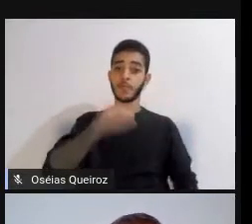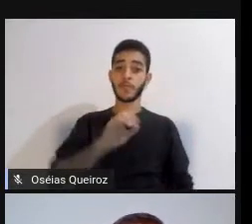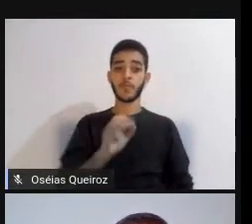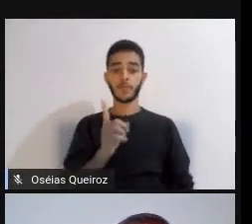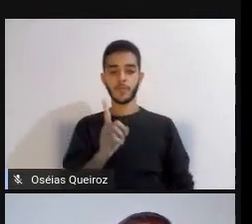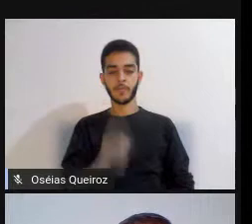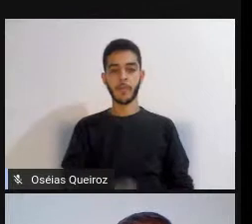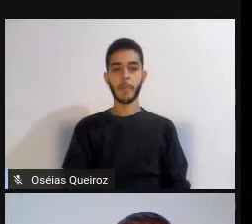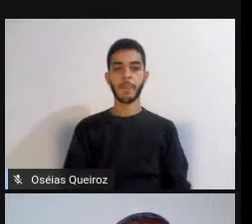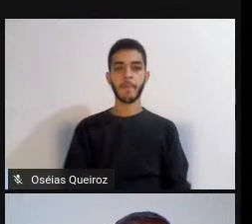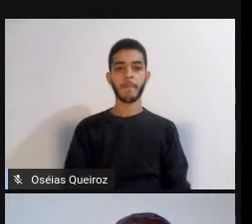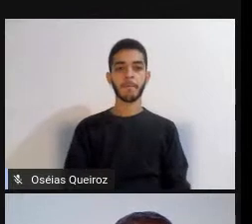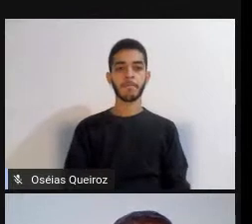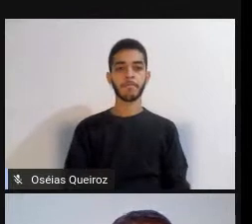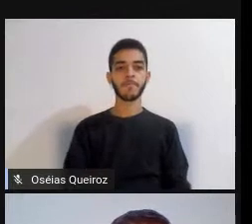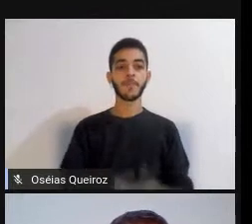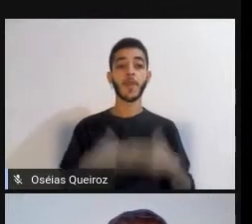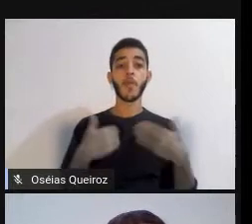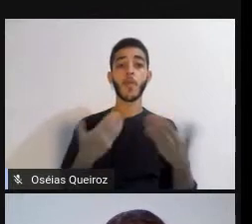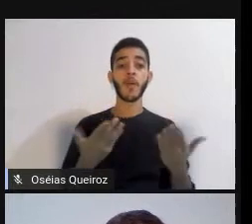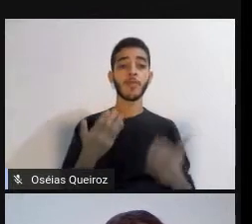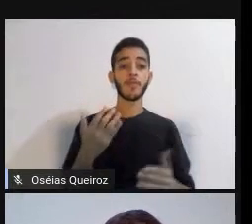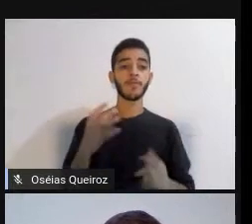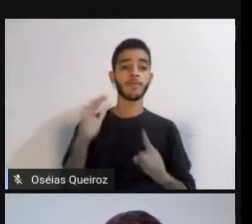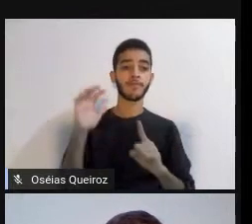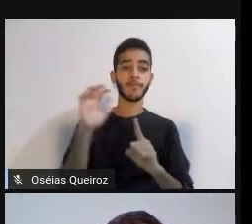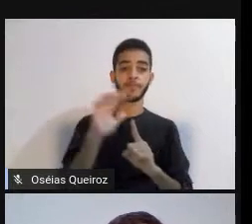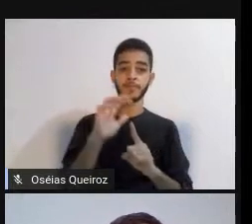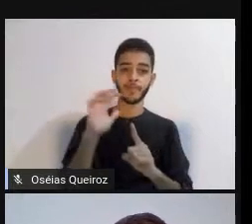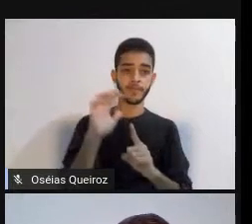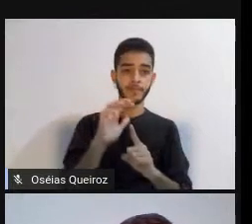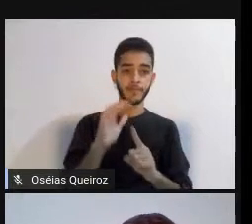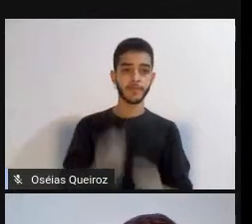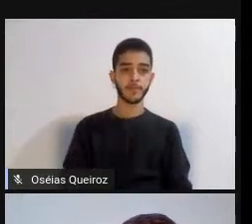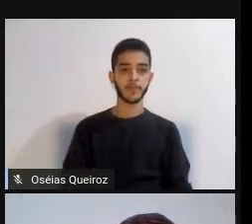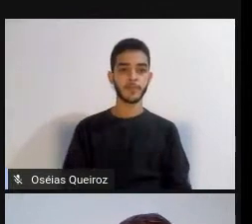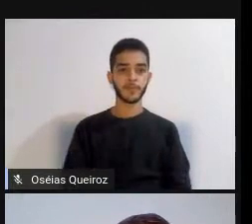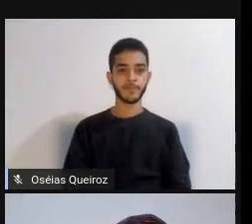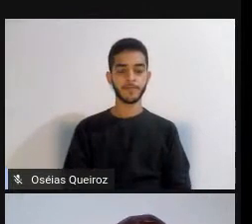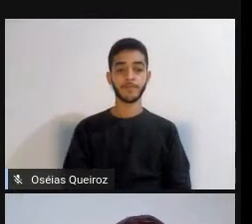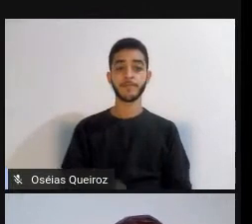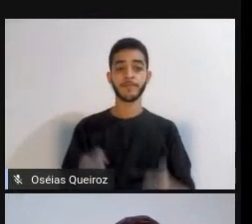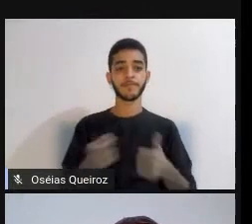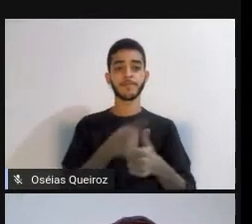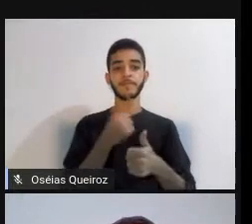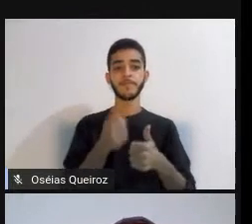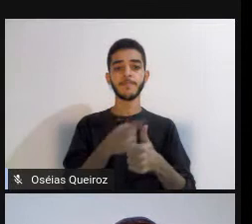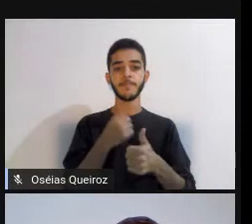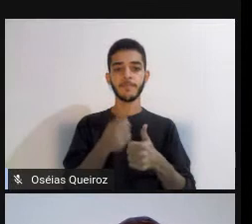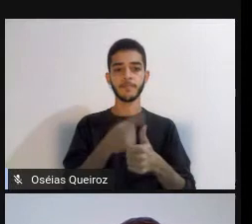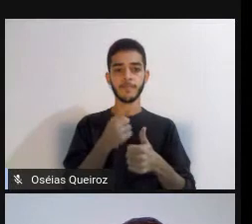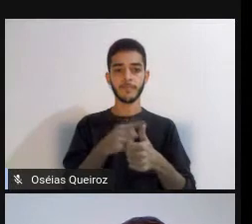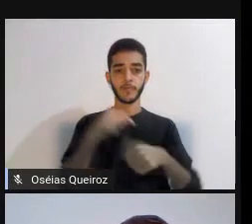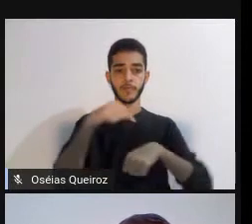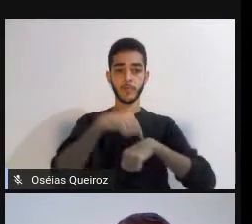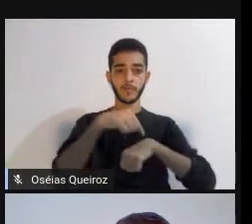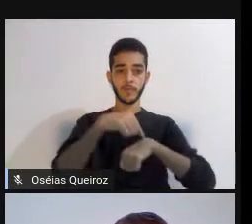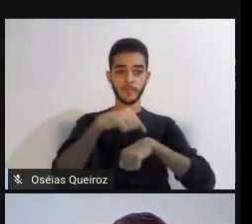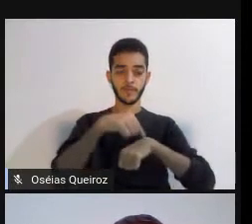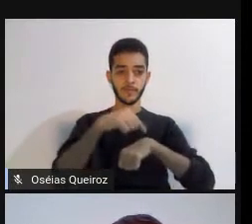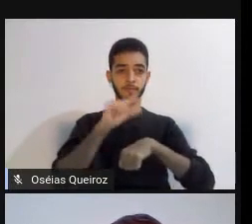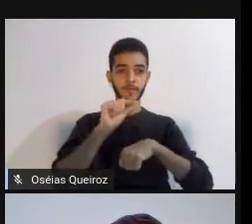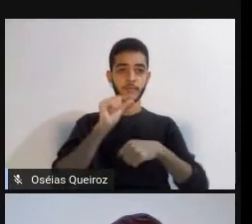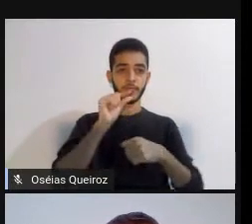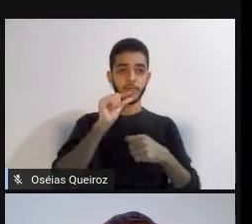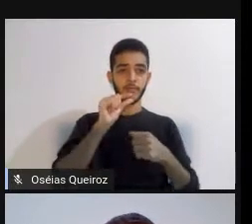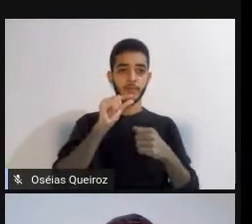Então, quais são os impactos que esses microplásticos podem causar? O primeiro deles é que, a partir do momento que esses microplásticos